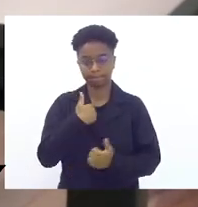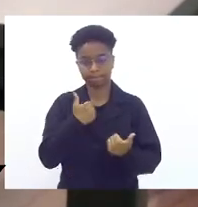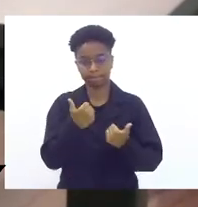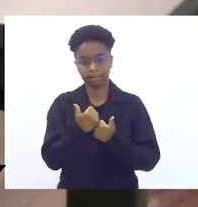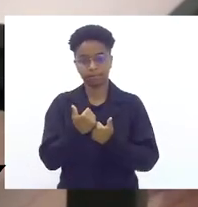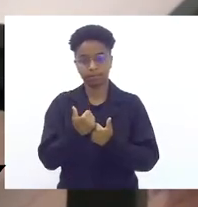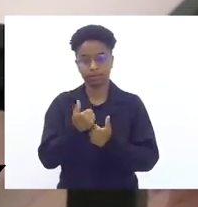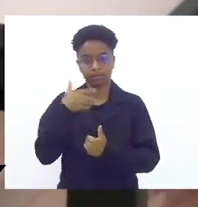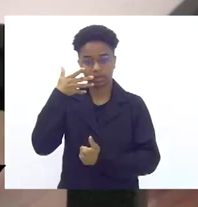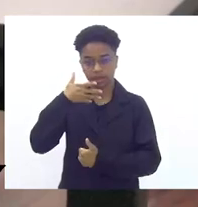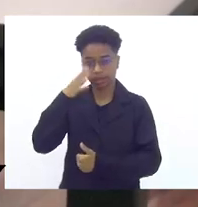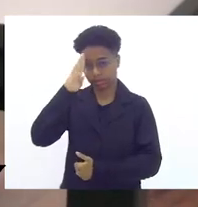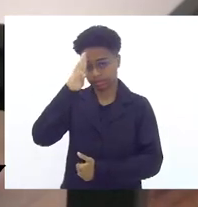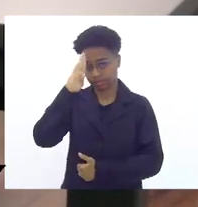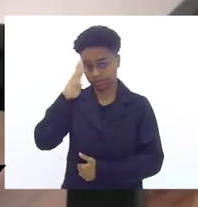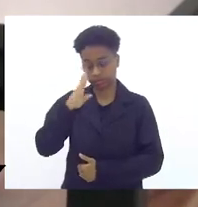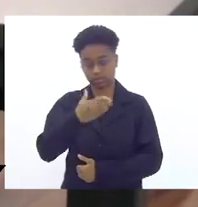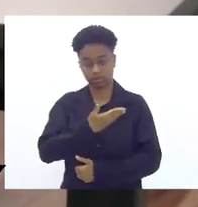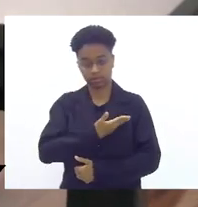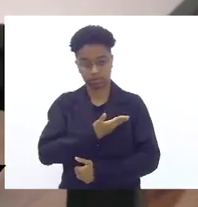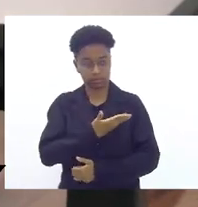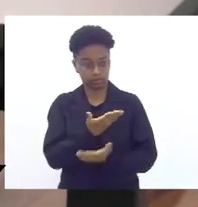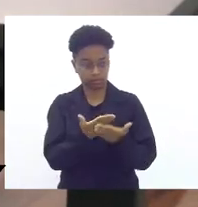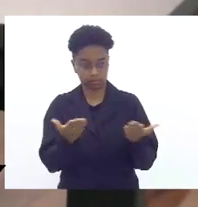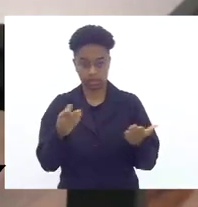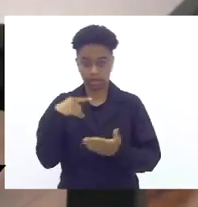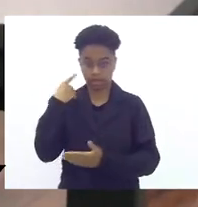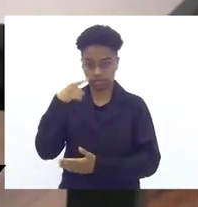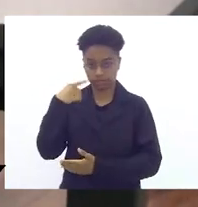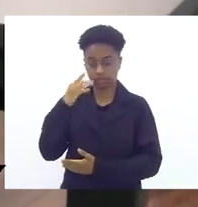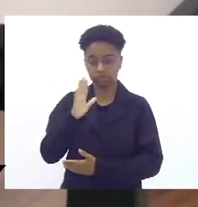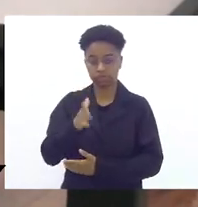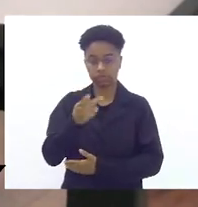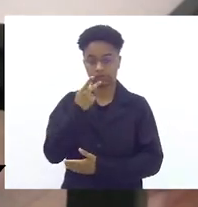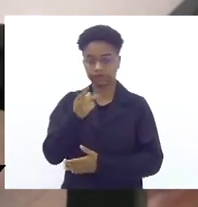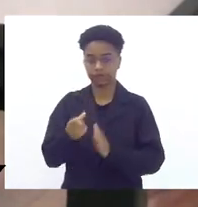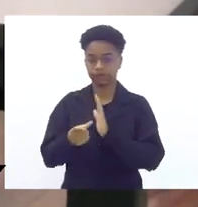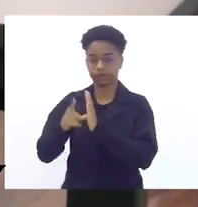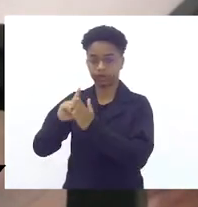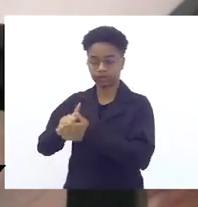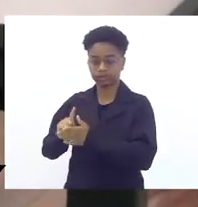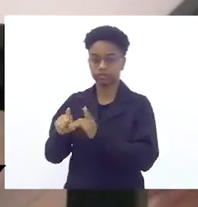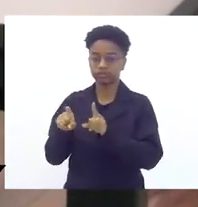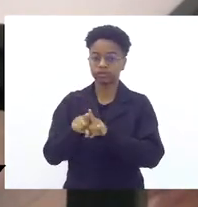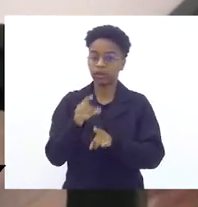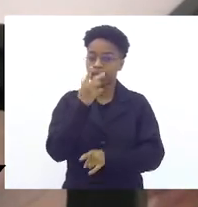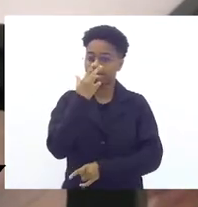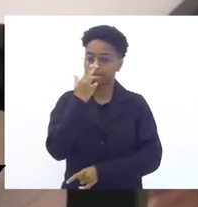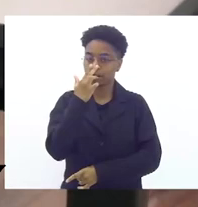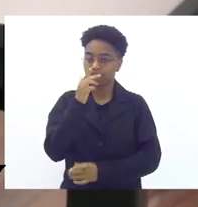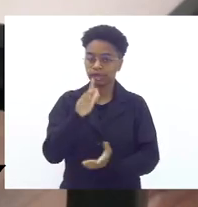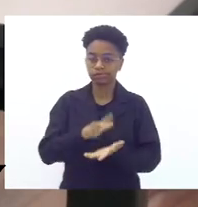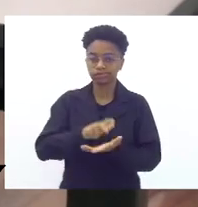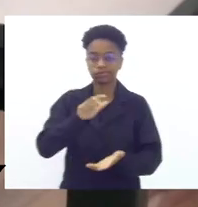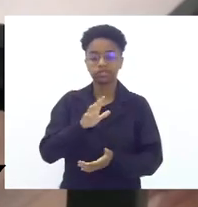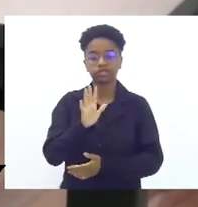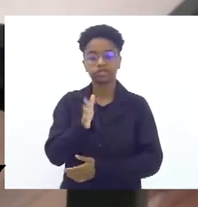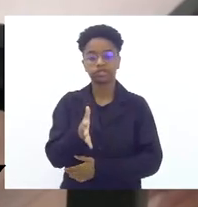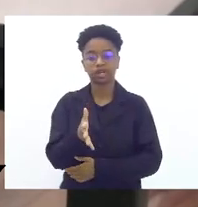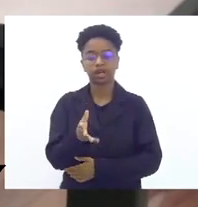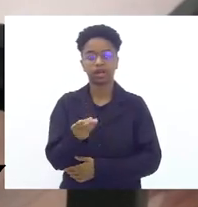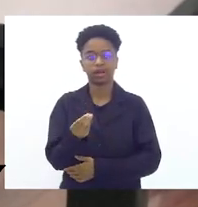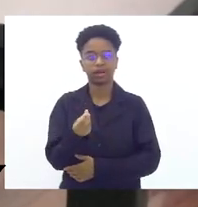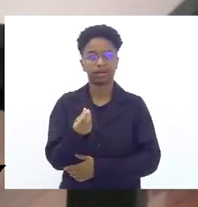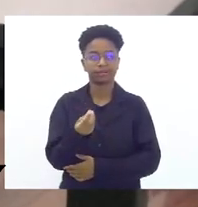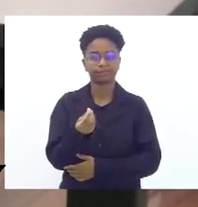em especial dos colegas e colegas advogados advogados que já falaram me parece que o diagnóstico ele já tá muito